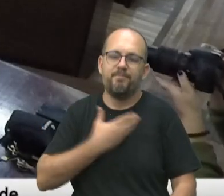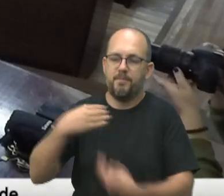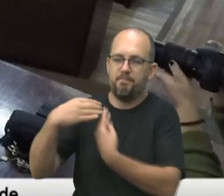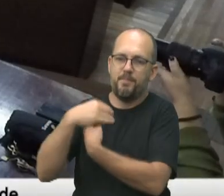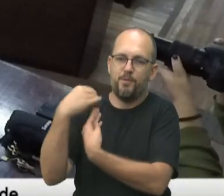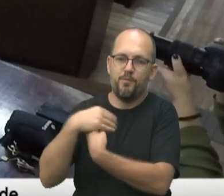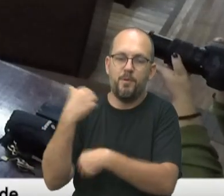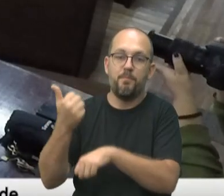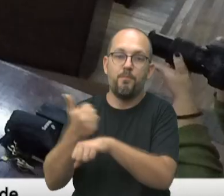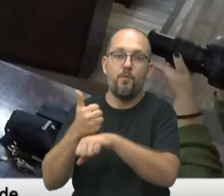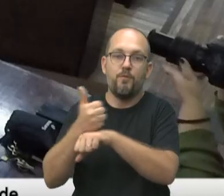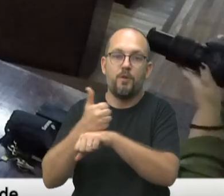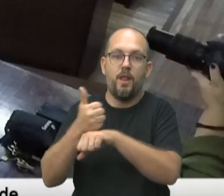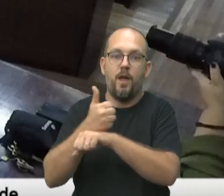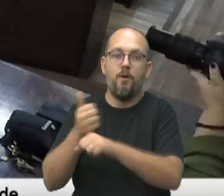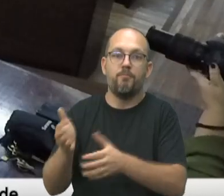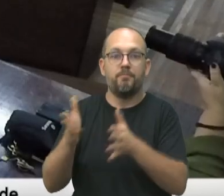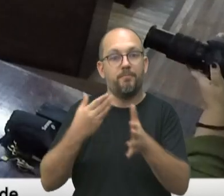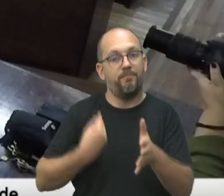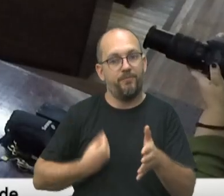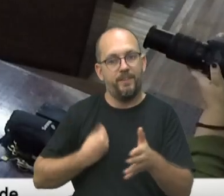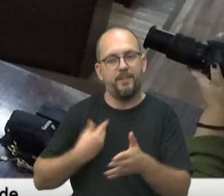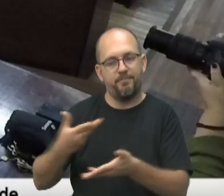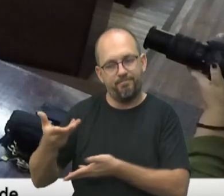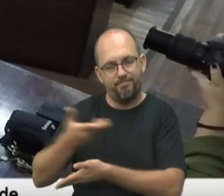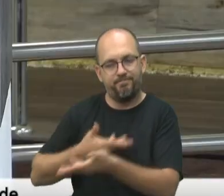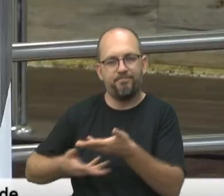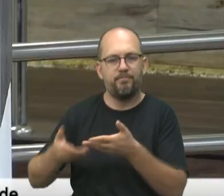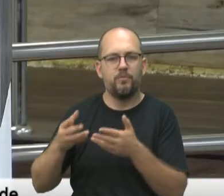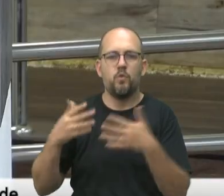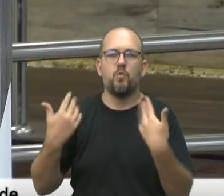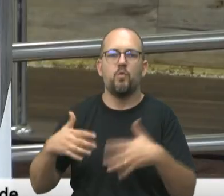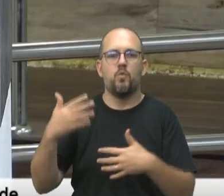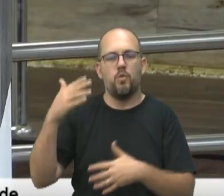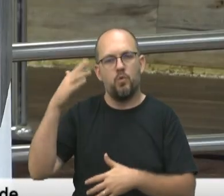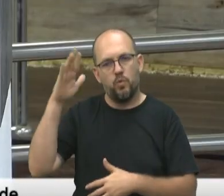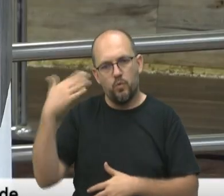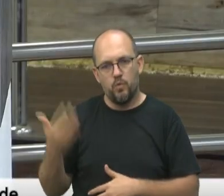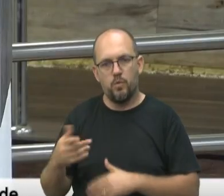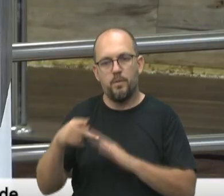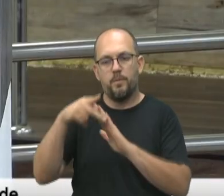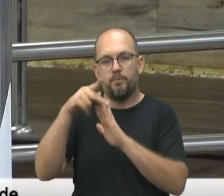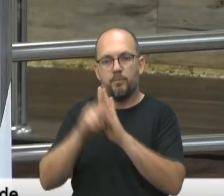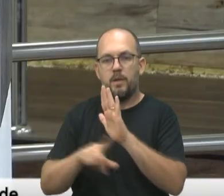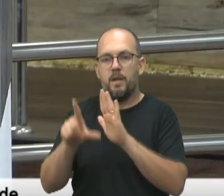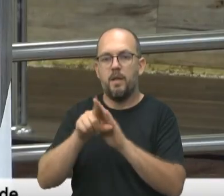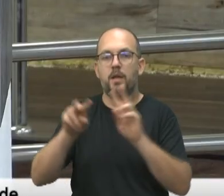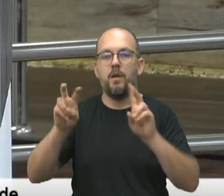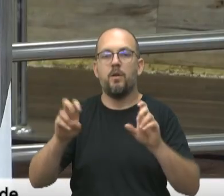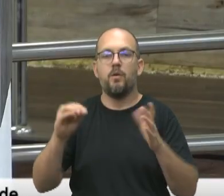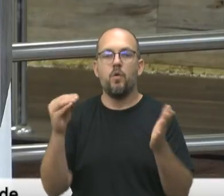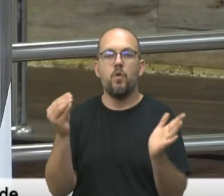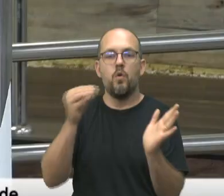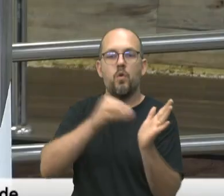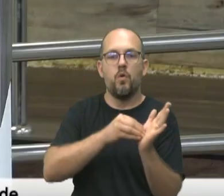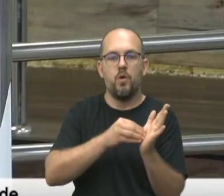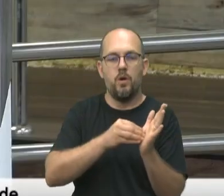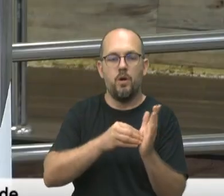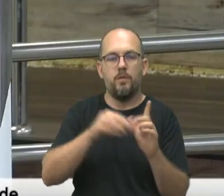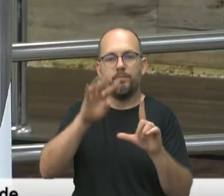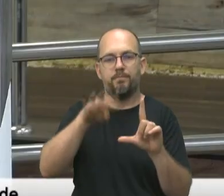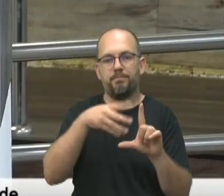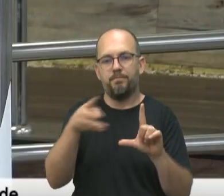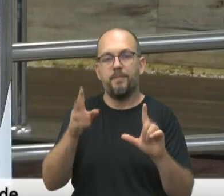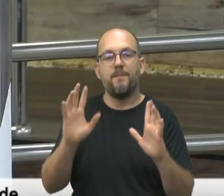de vida, por essa louvável iniciativa do projeto de lei de inserção da Semana da Diversidade, da Festa